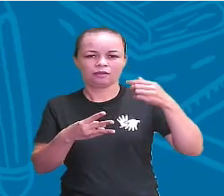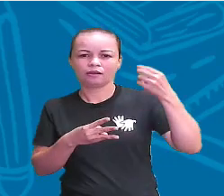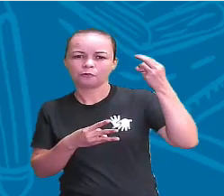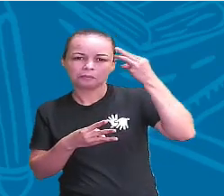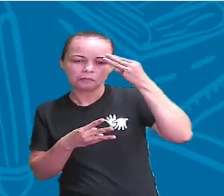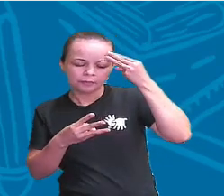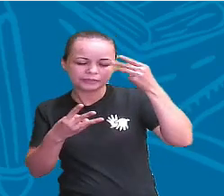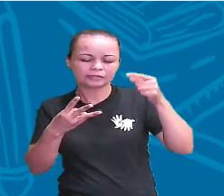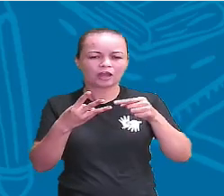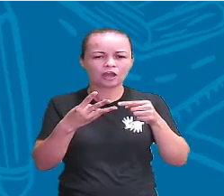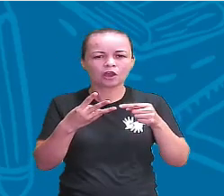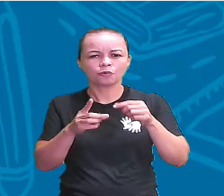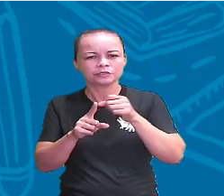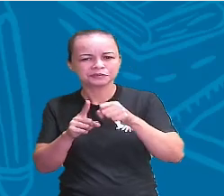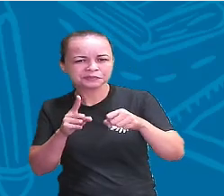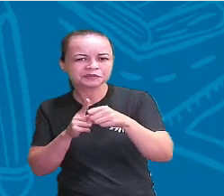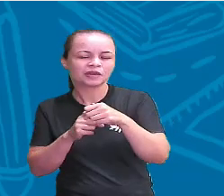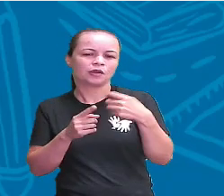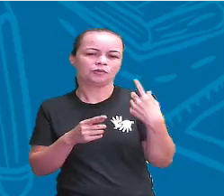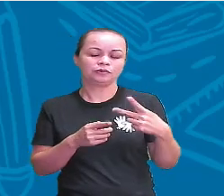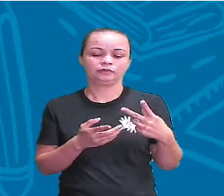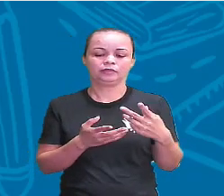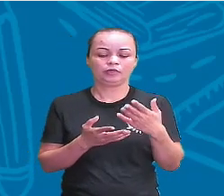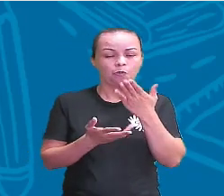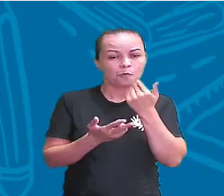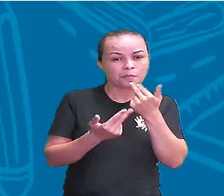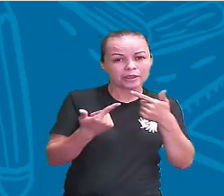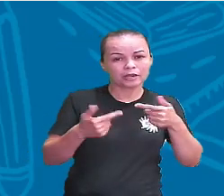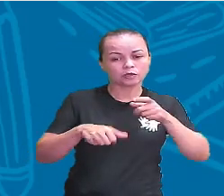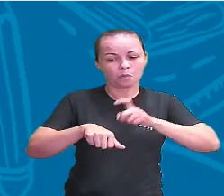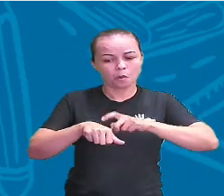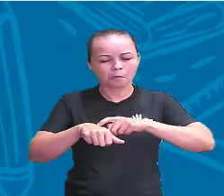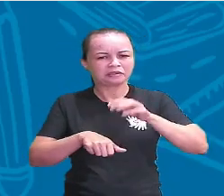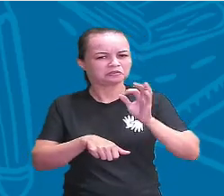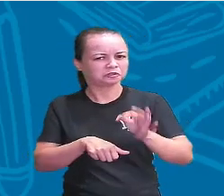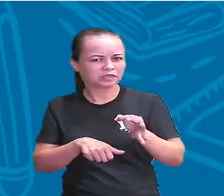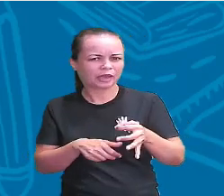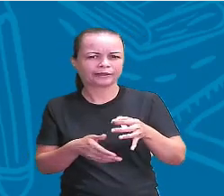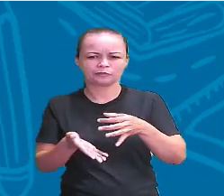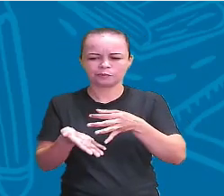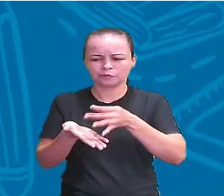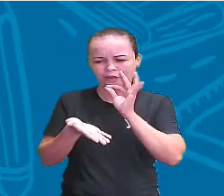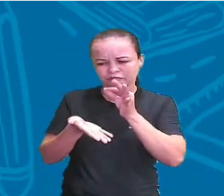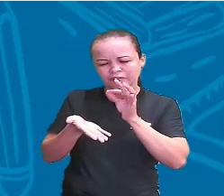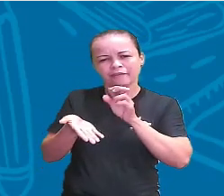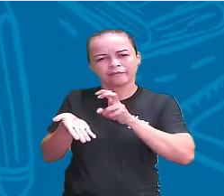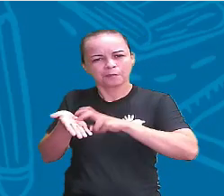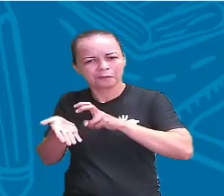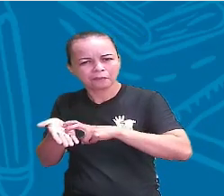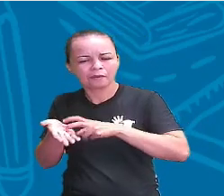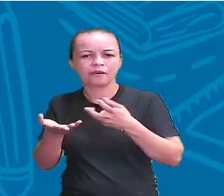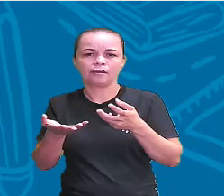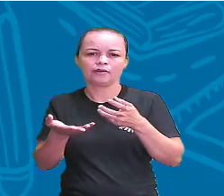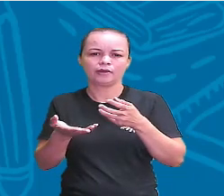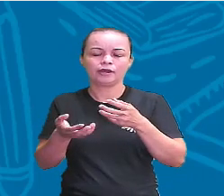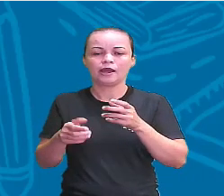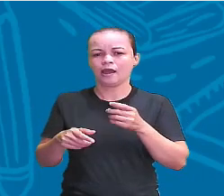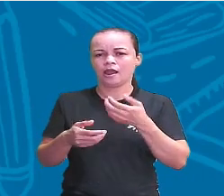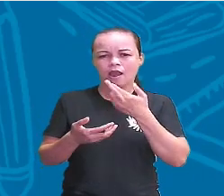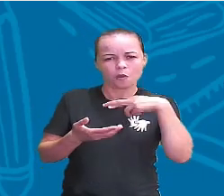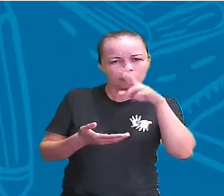adequados, no horário adequado, certo? Tomando café da manhã na hora certinha, almoçando na